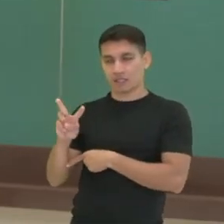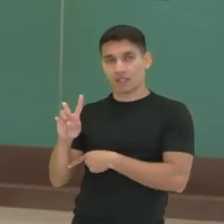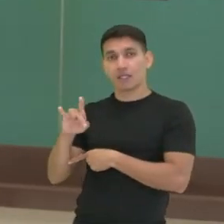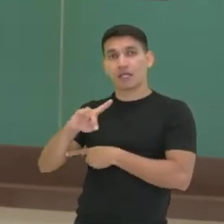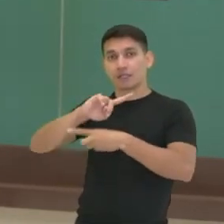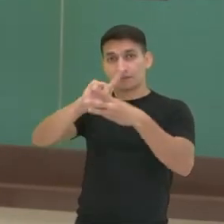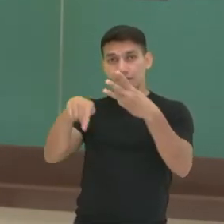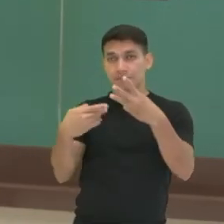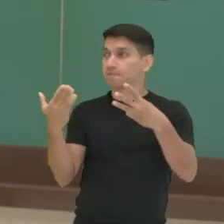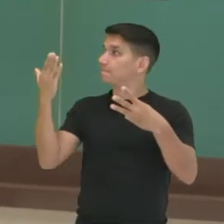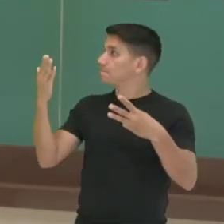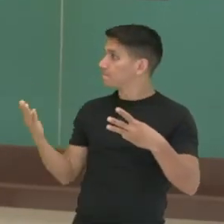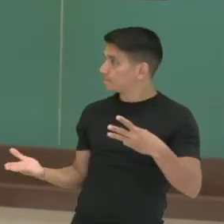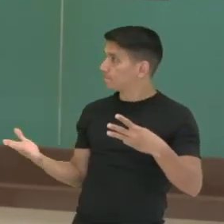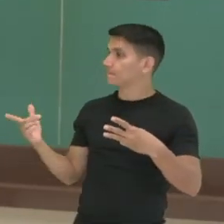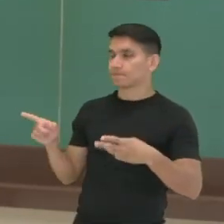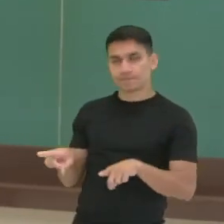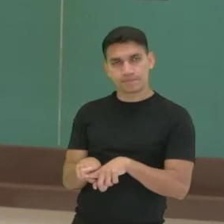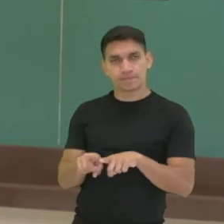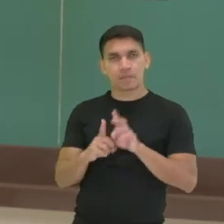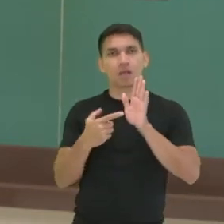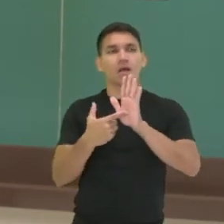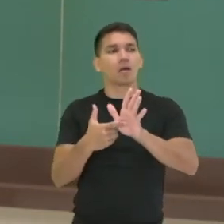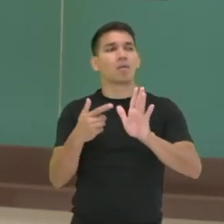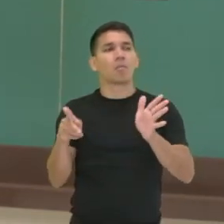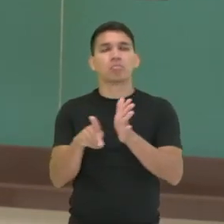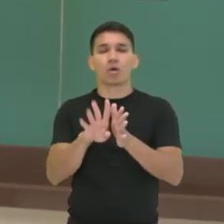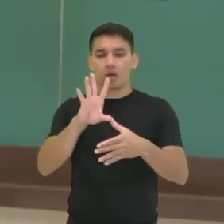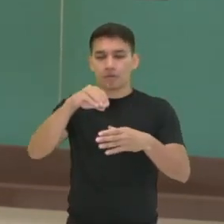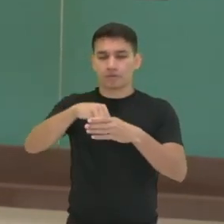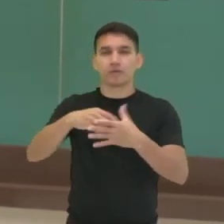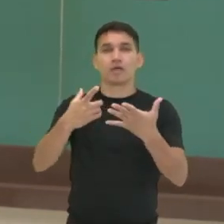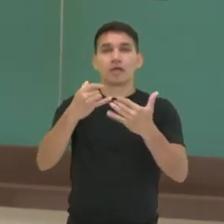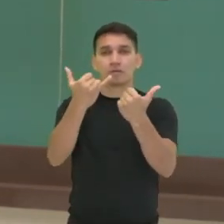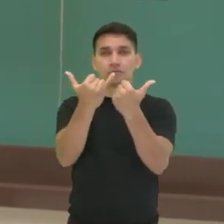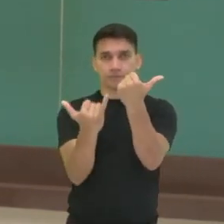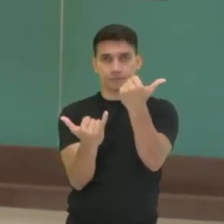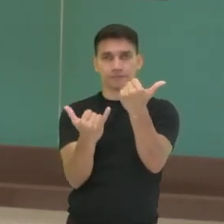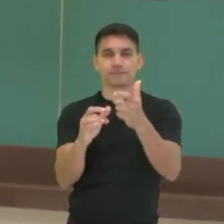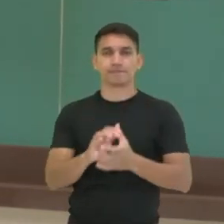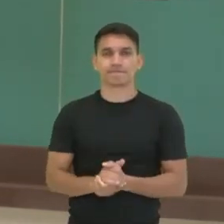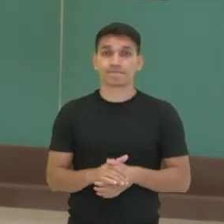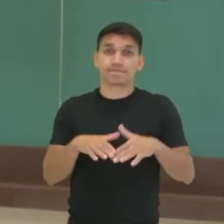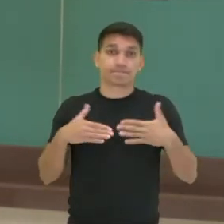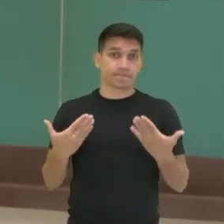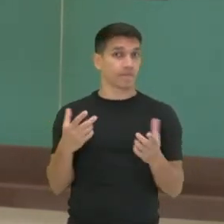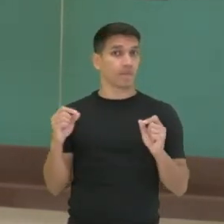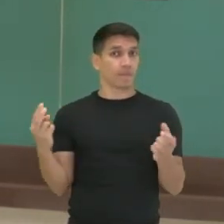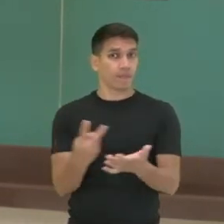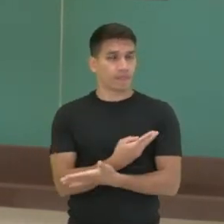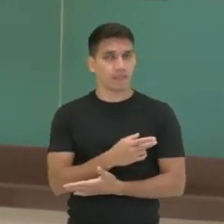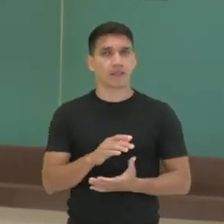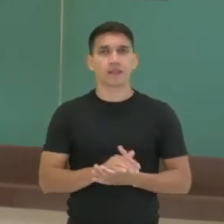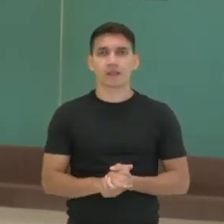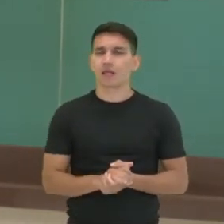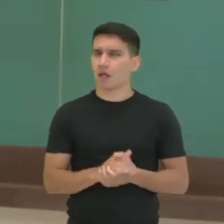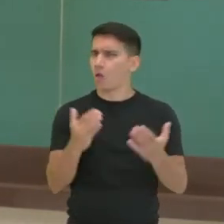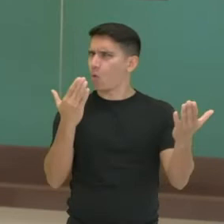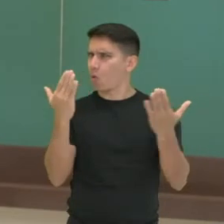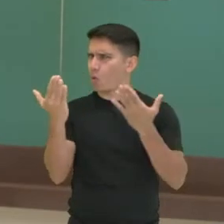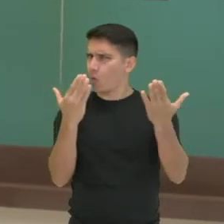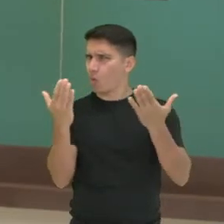essas três possibilidades dentro da subordinação. Enquanto, comparando